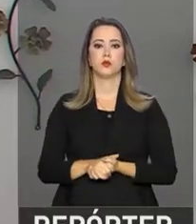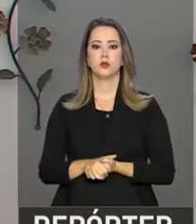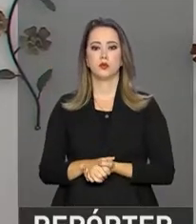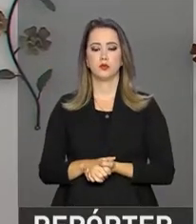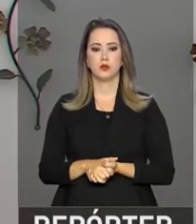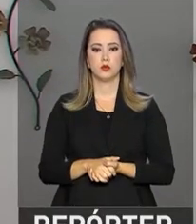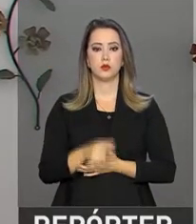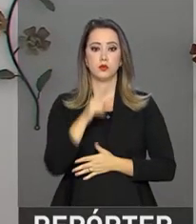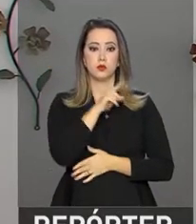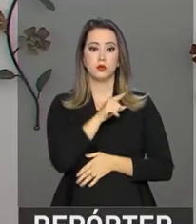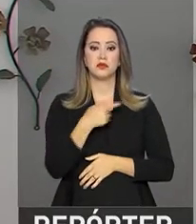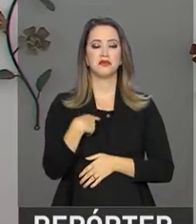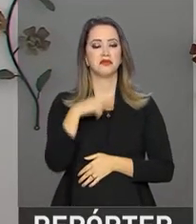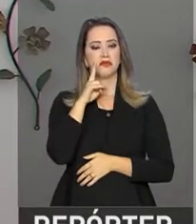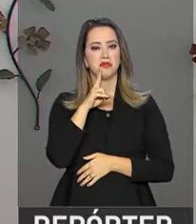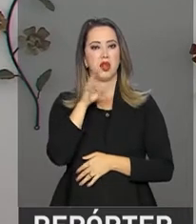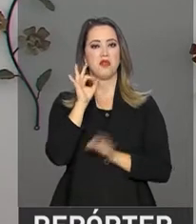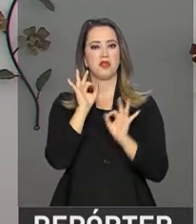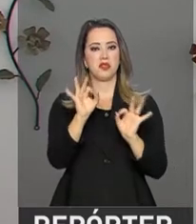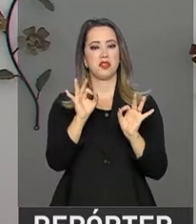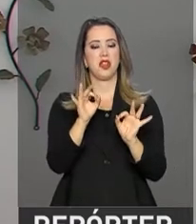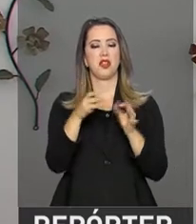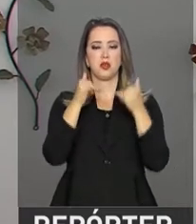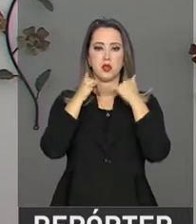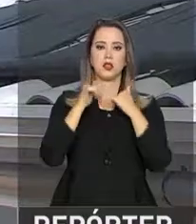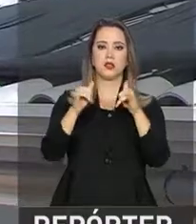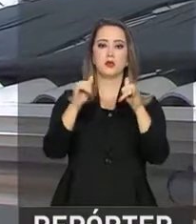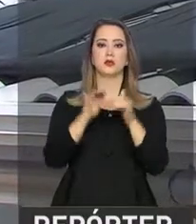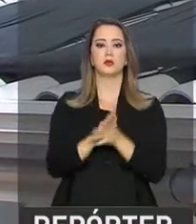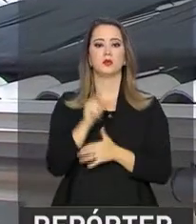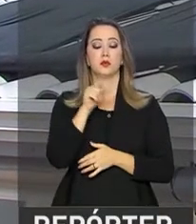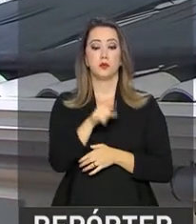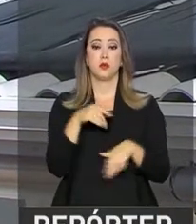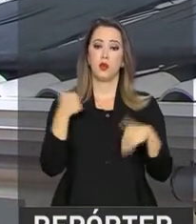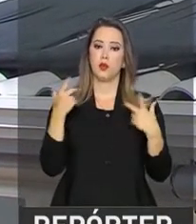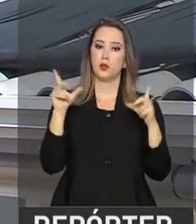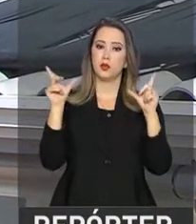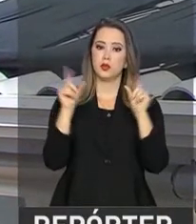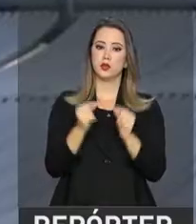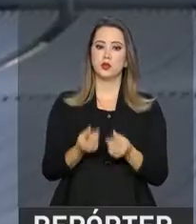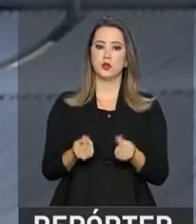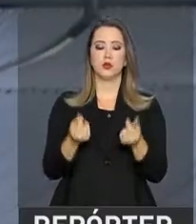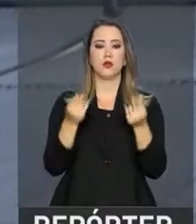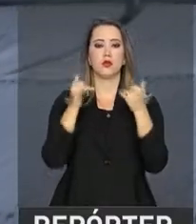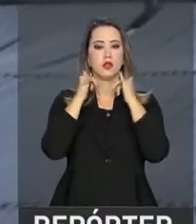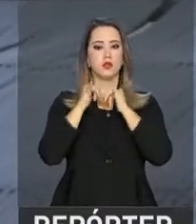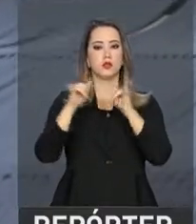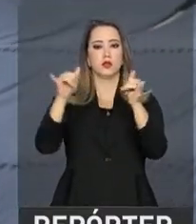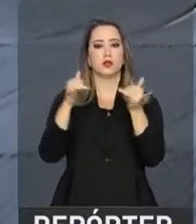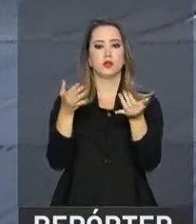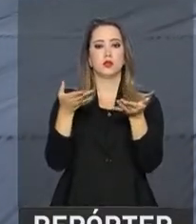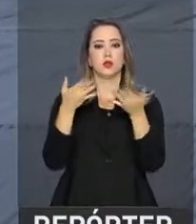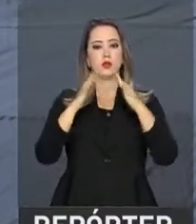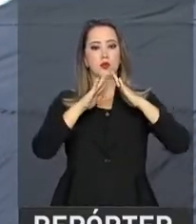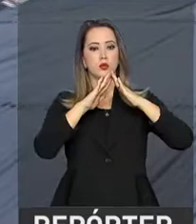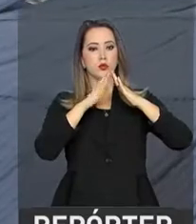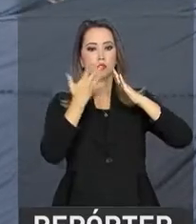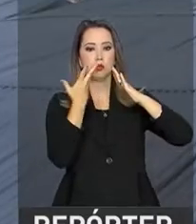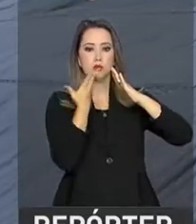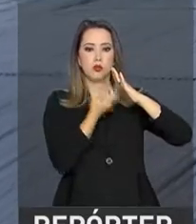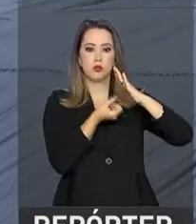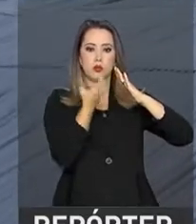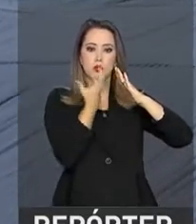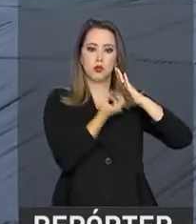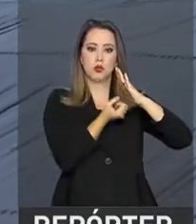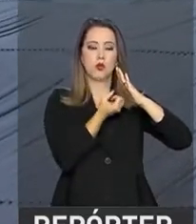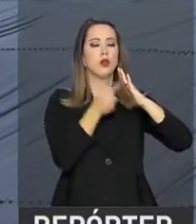rafael se considera um grande consumidor de energia elétrica e para diminuir a conta de luz decidiu instalar painéis solares em sua casa no